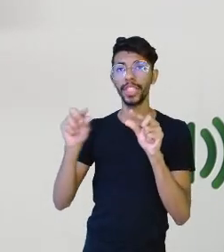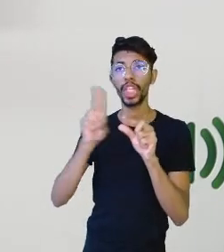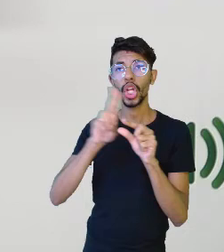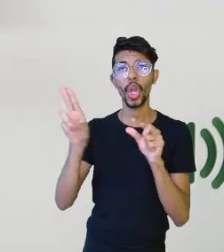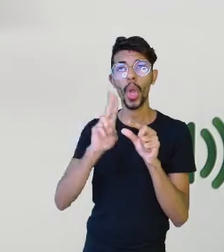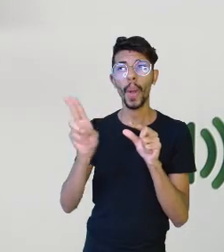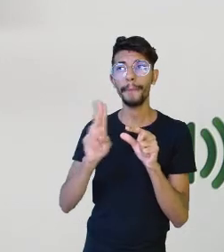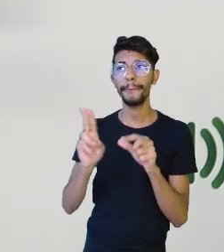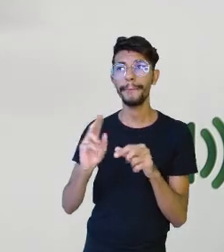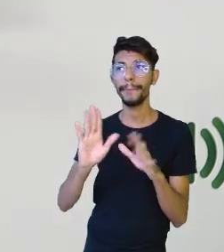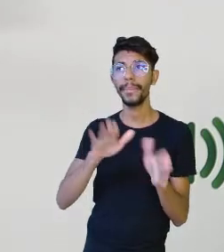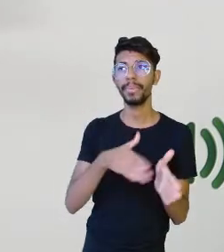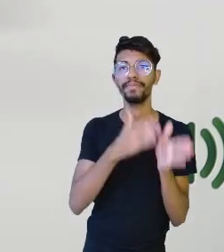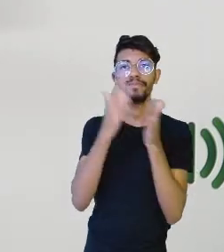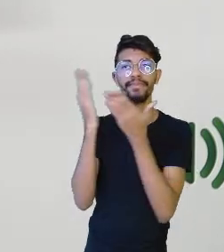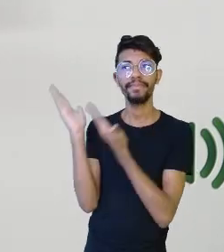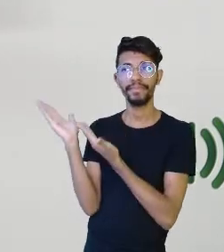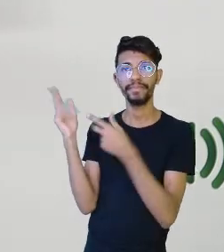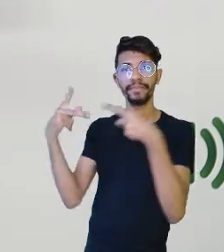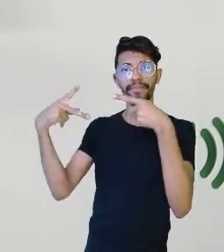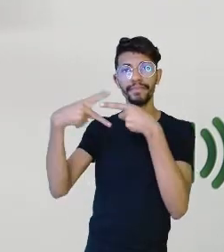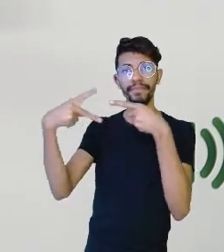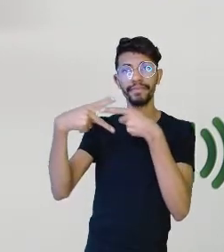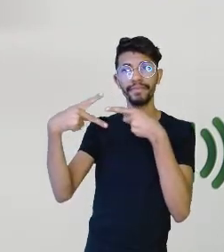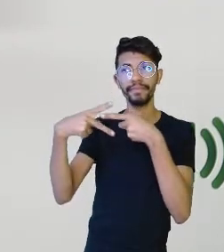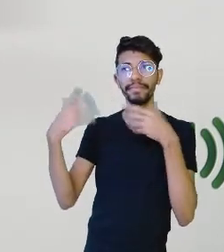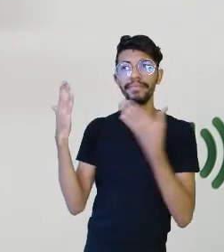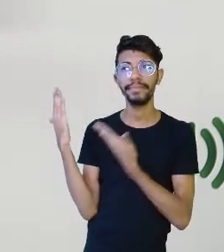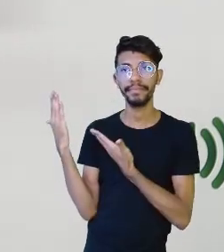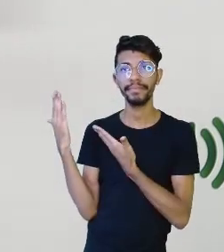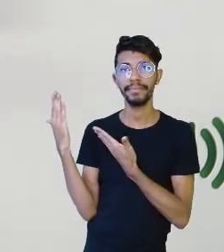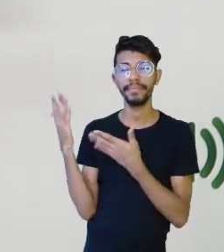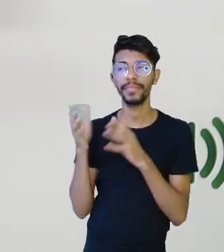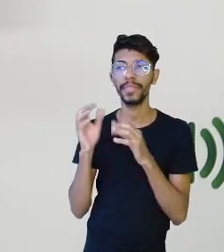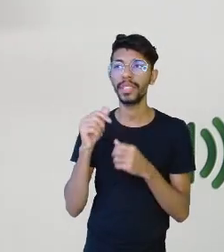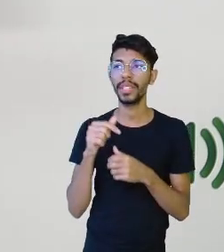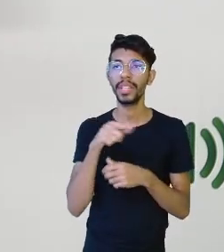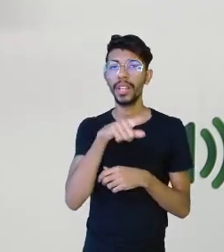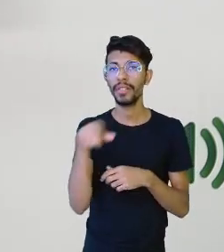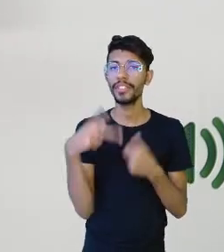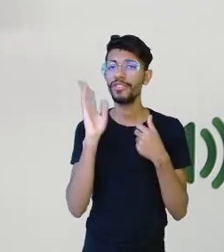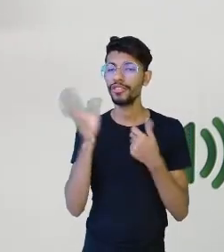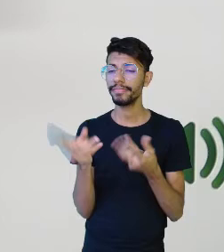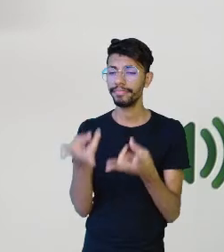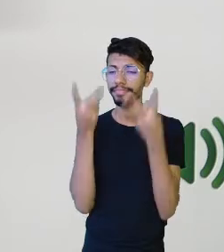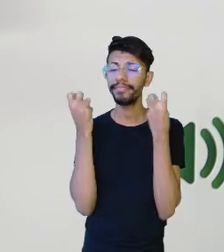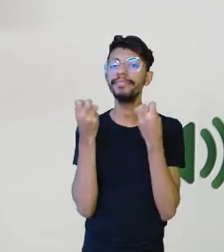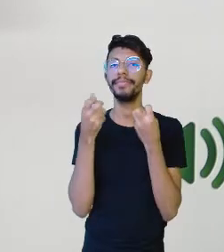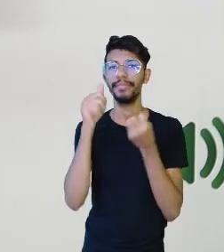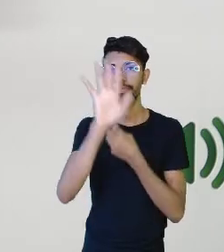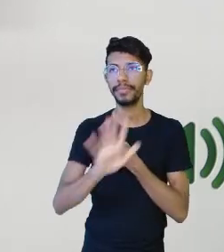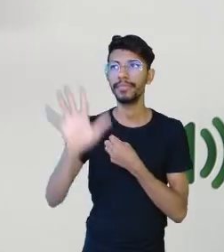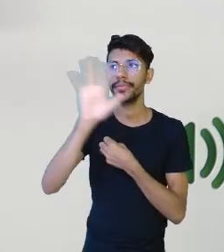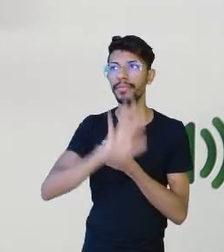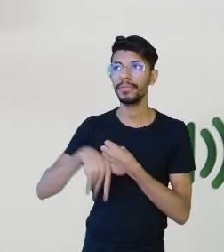fração, que está bem aqui do lado, como vocês podem perceber na imagem. Vamos